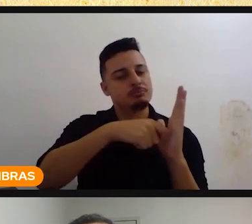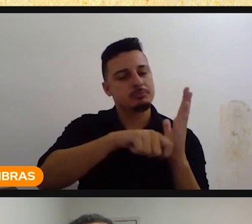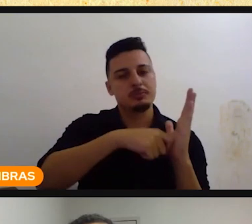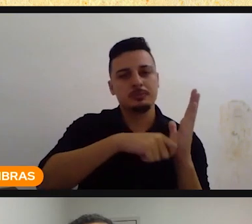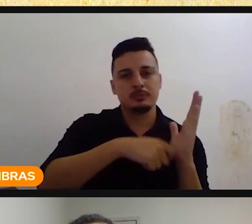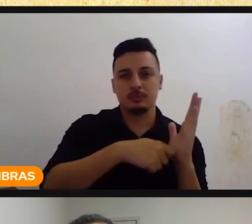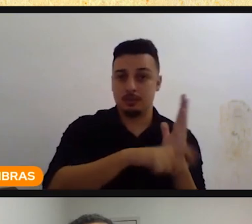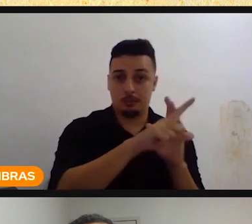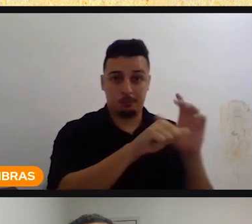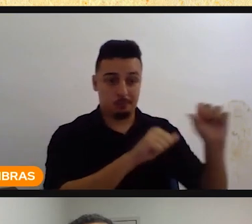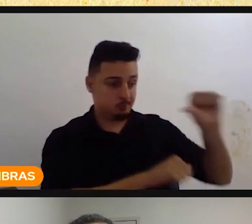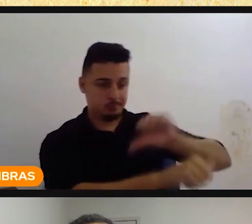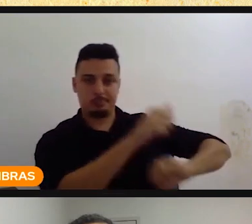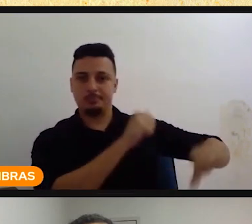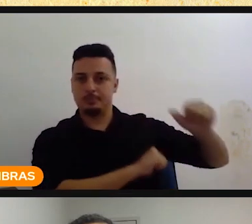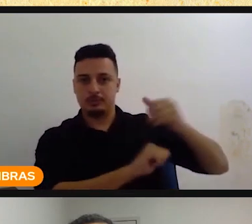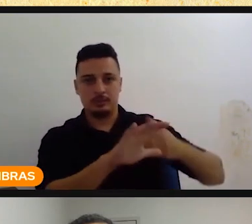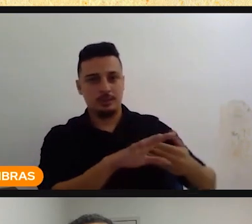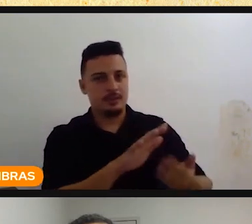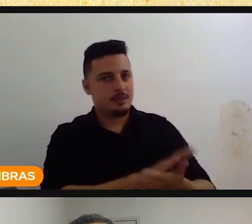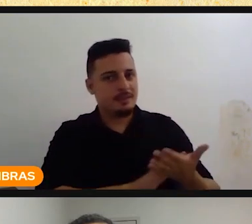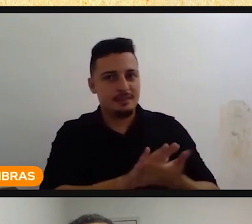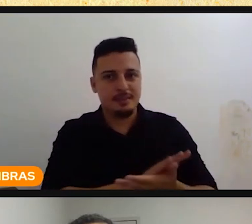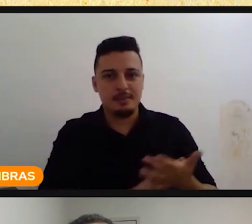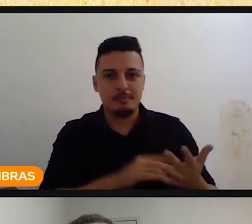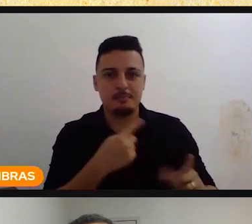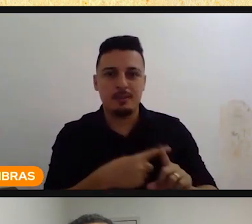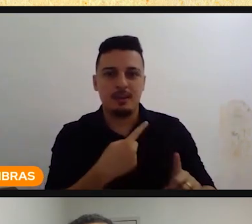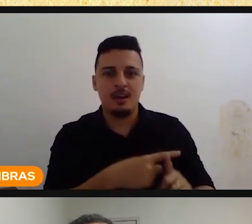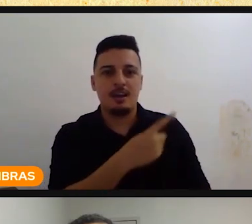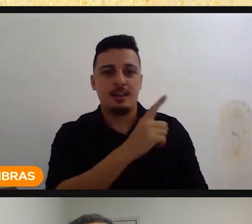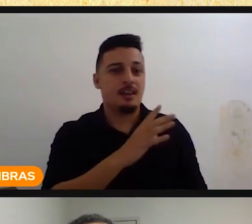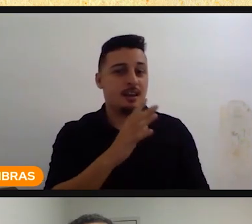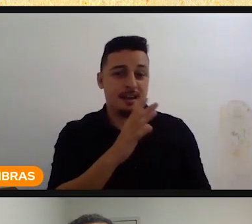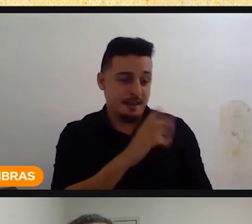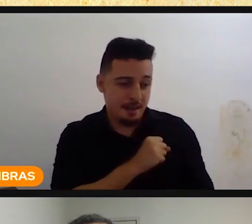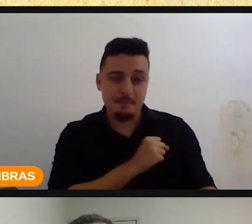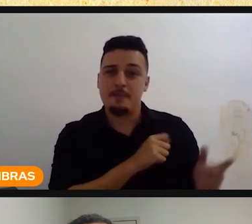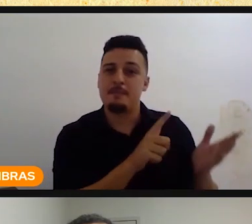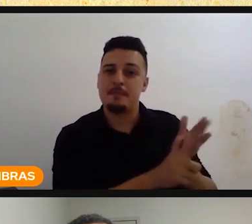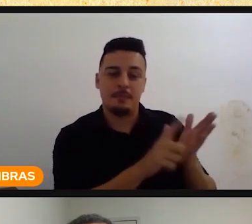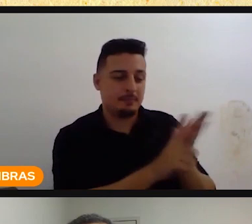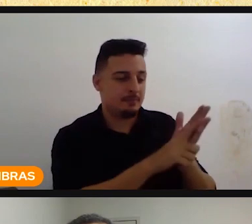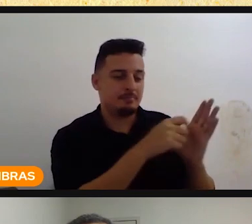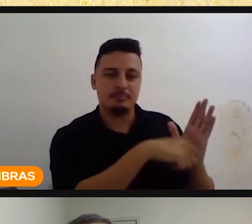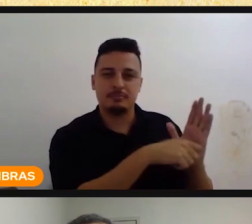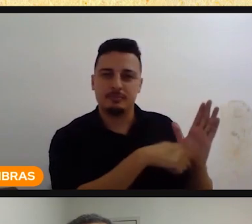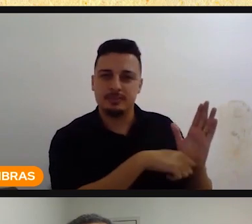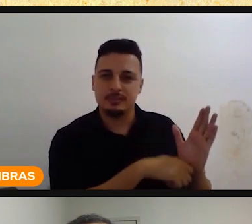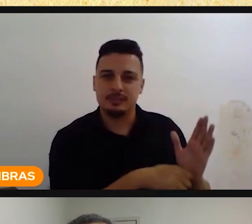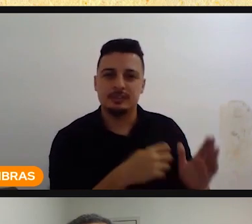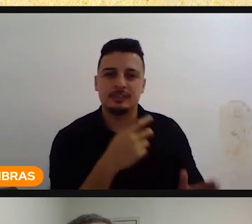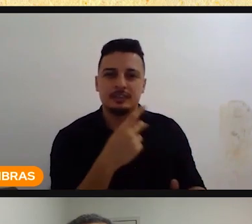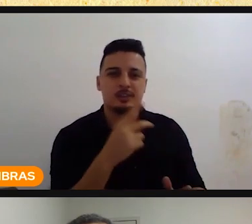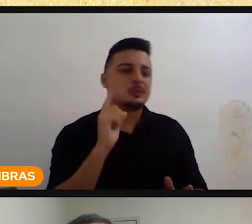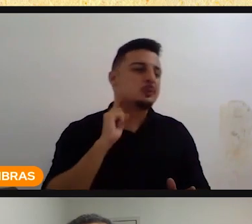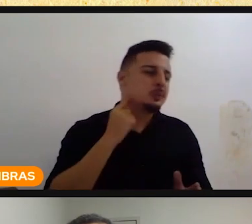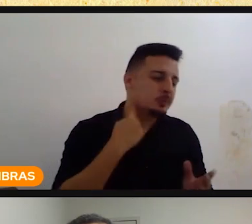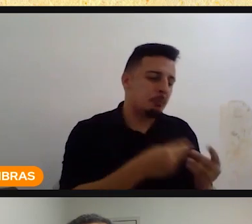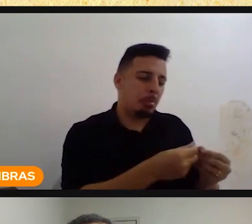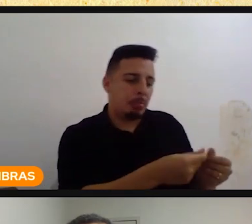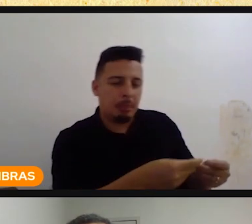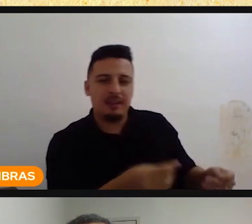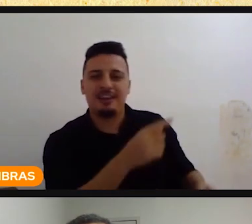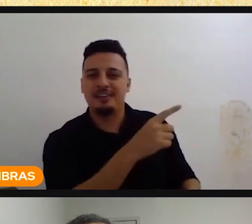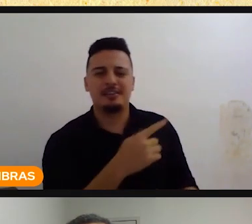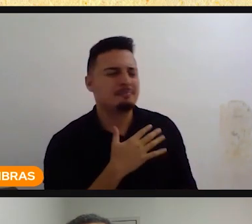estilo dele, ele gosta do desenho no papel, ele gosta da sujeira do papel. Então é um filme com uma proposta de produção e